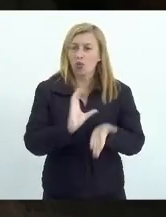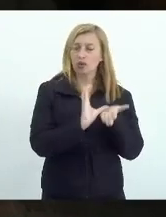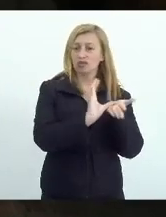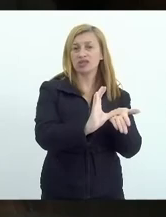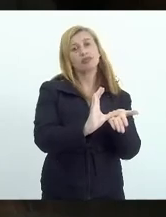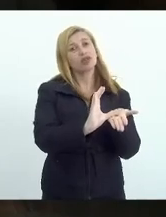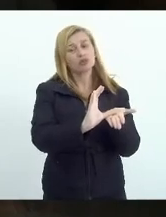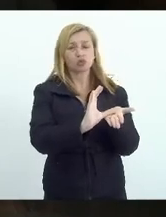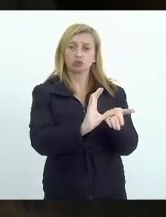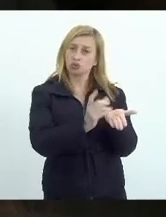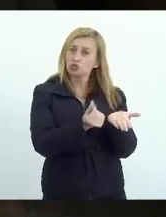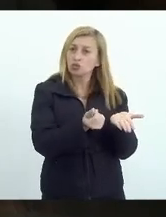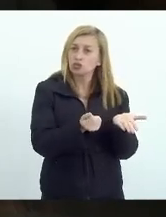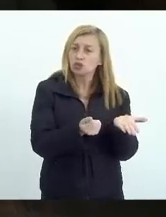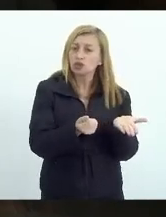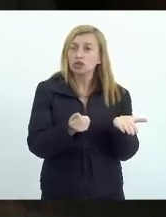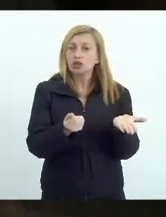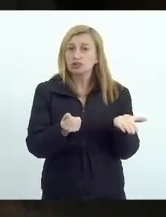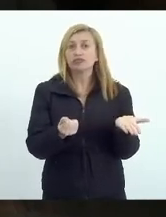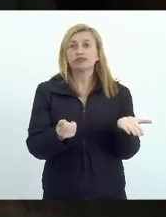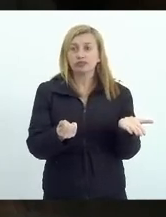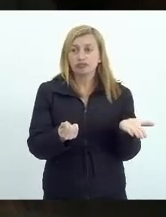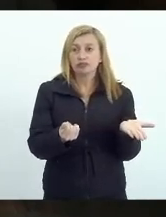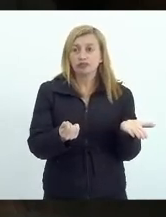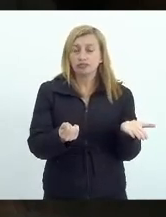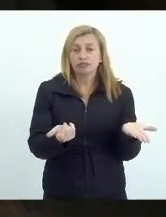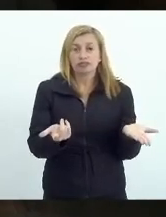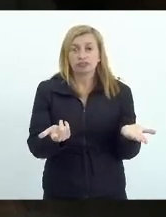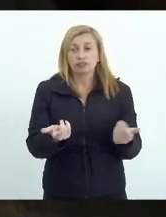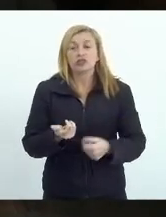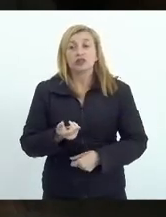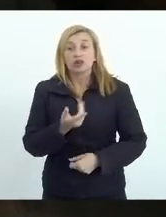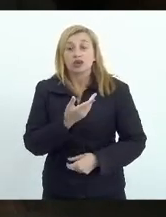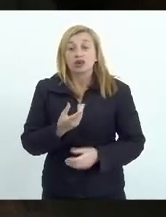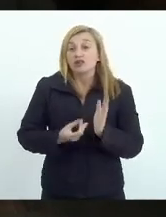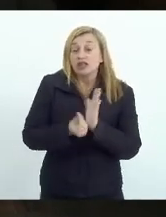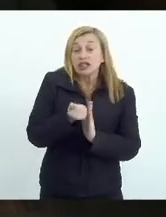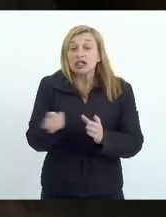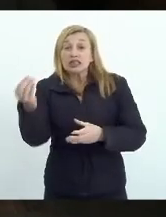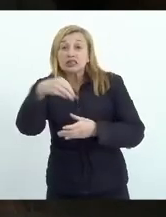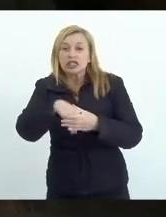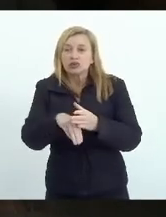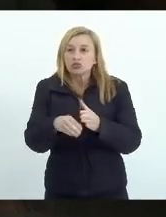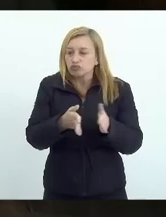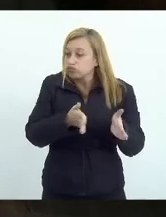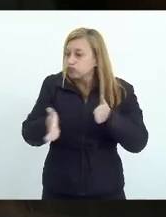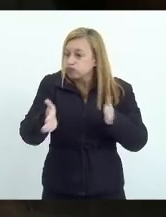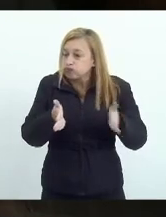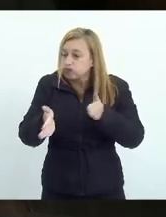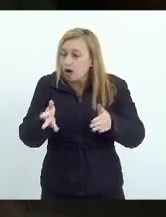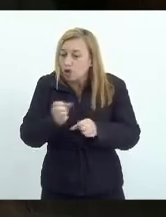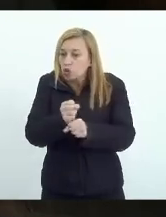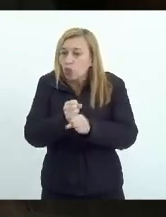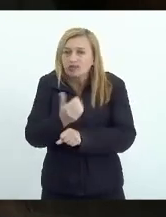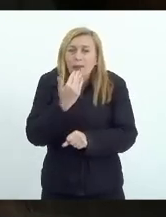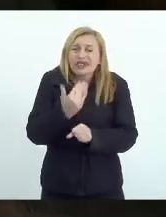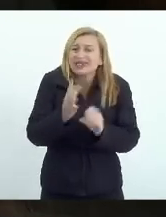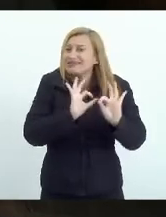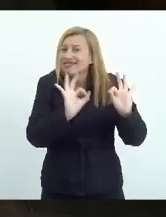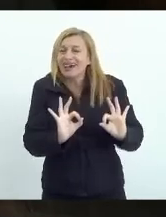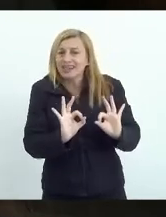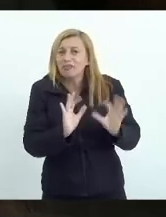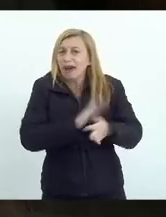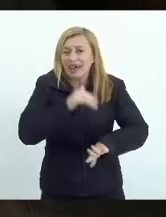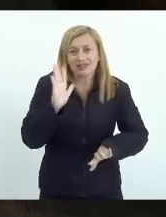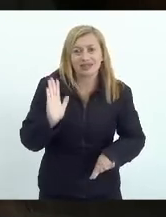orçamento e dispõe de recursos financeiros dentro da sua programação do ano. Não está pedindo nenhuma suplementação